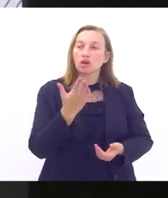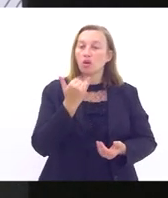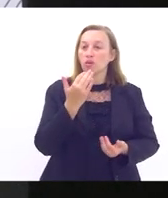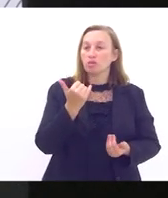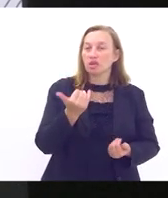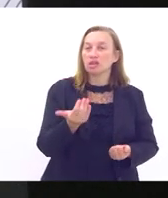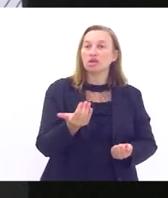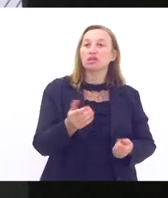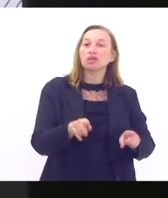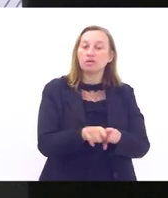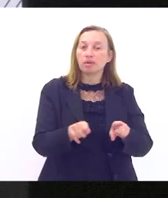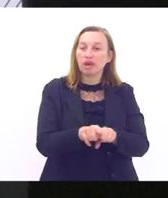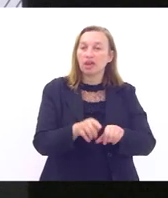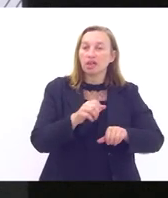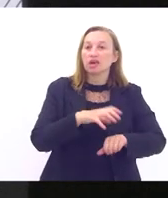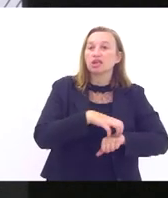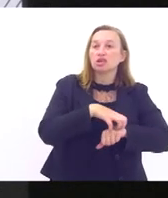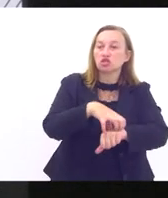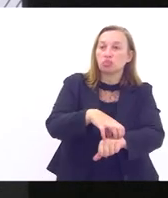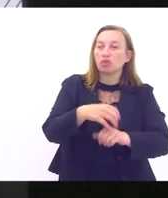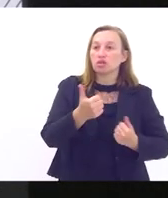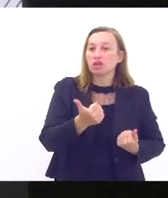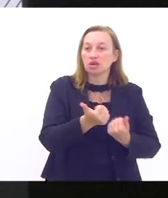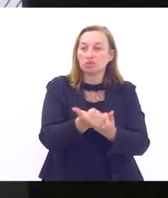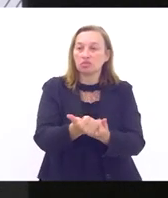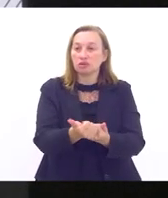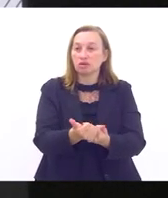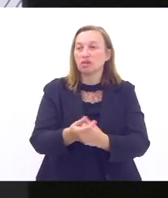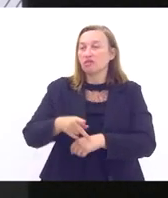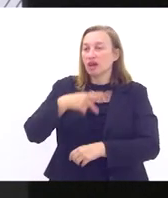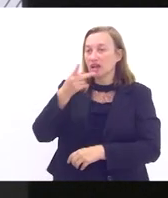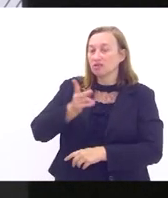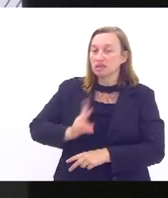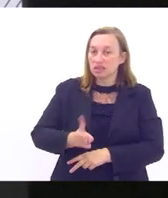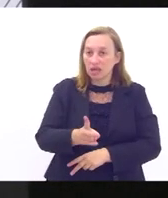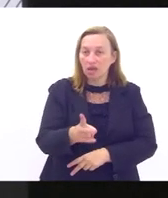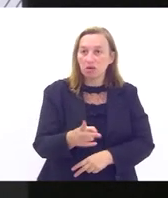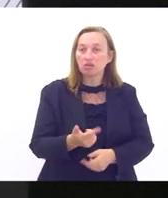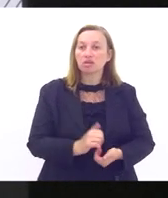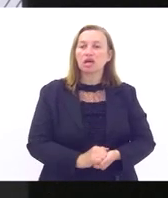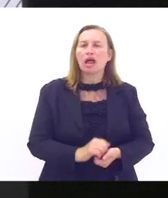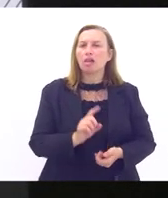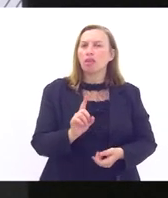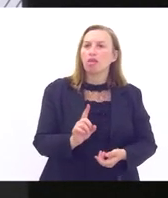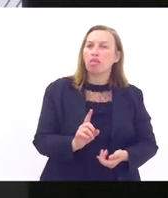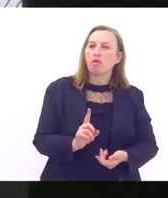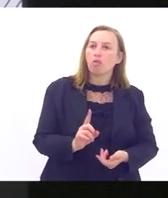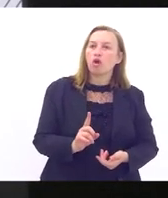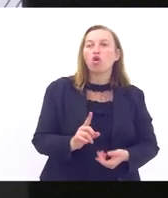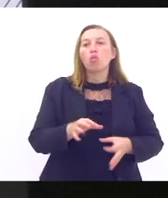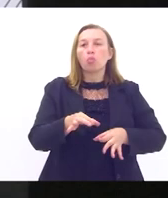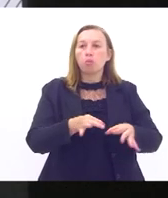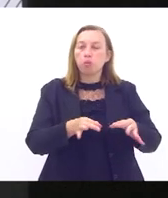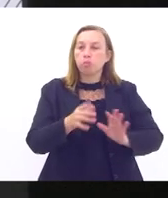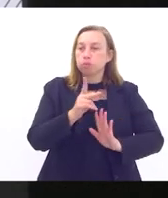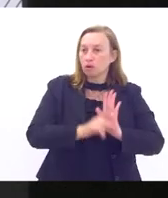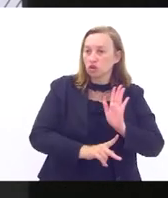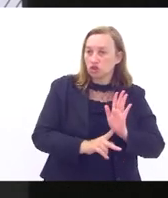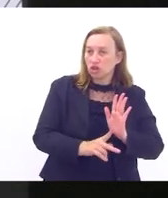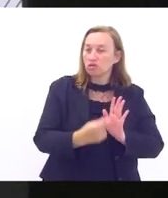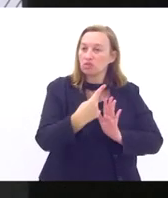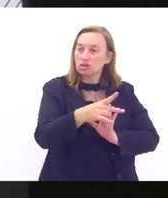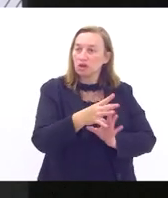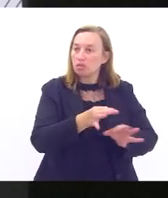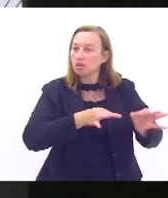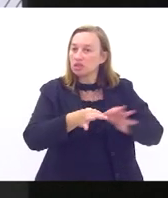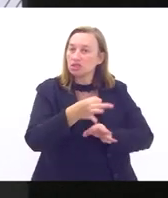essenciais, a gente está falando o tempo todo disso, né, e não por acaso o projeto prevê no seu